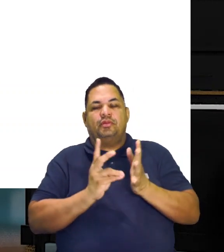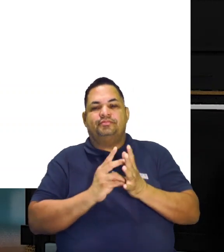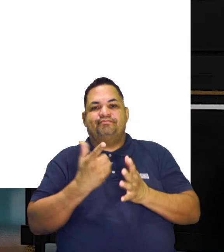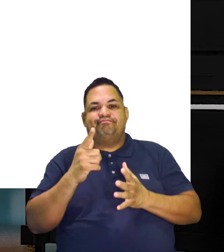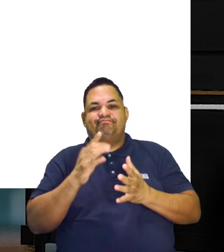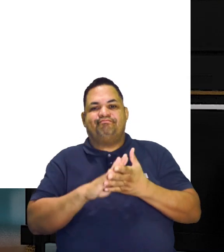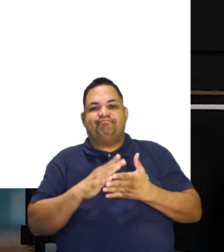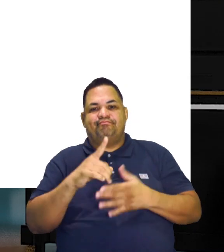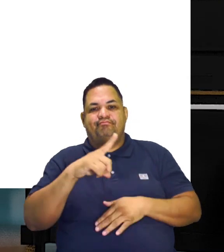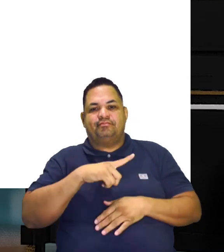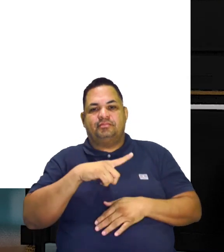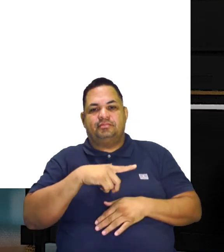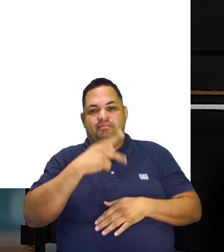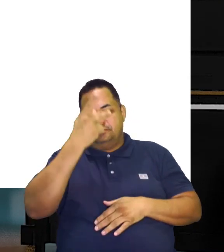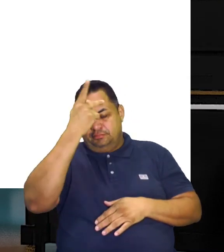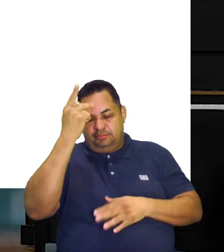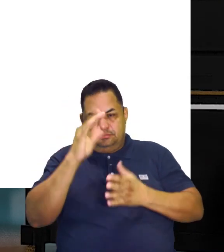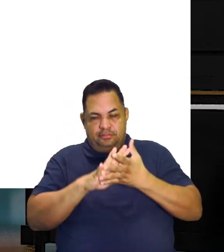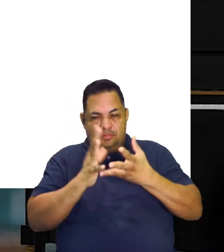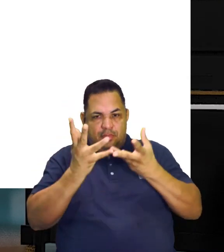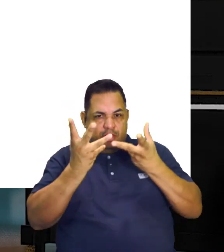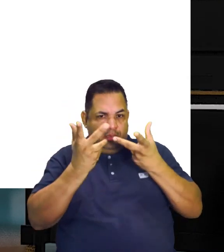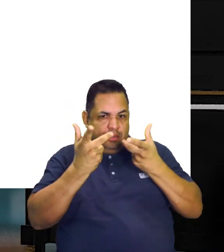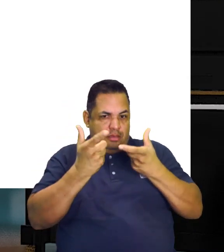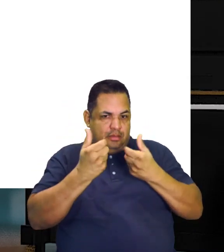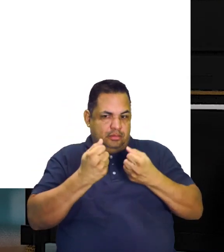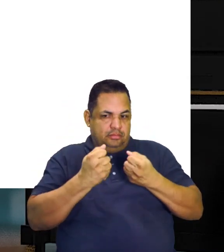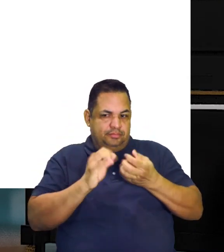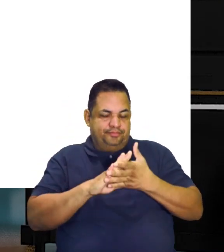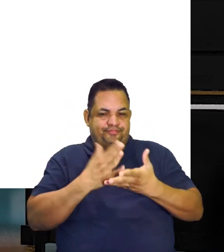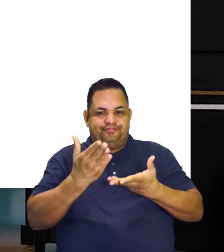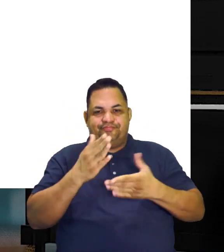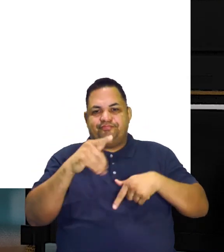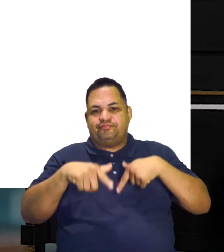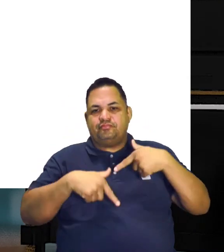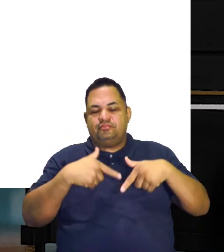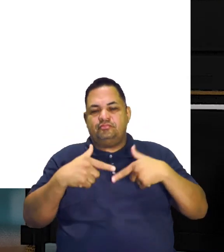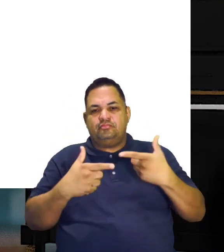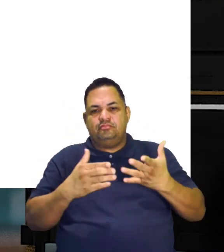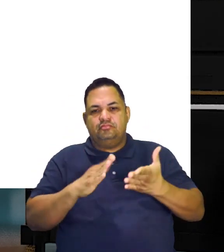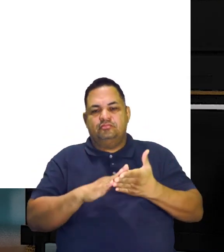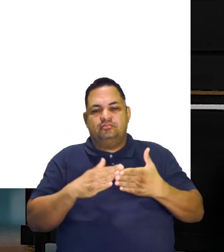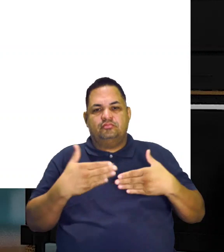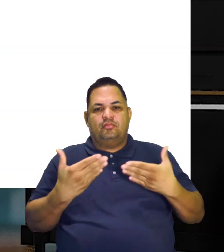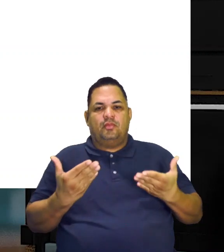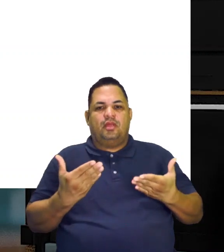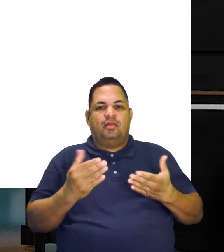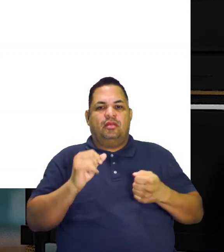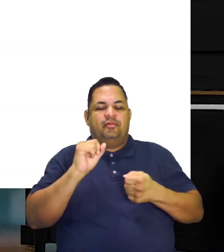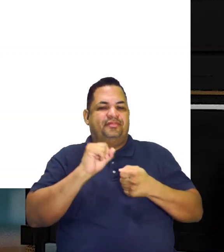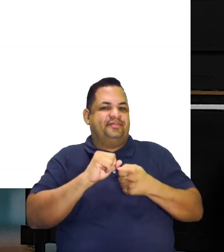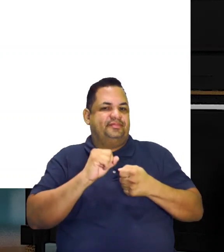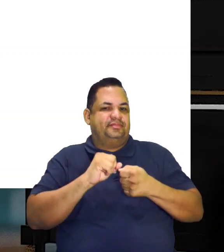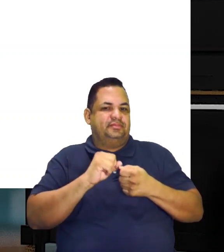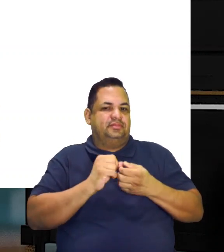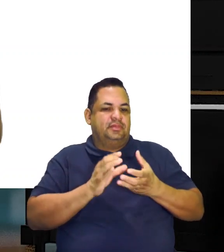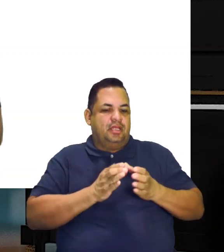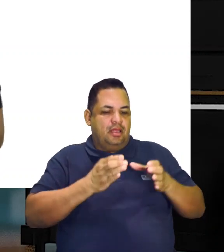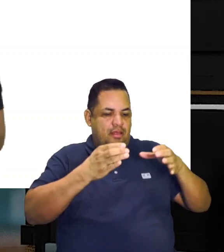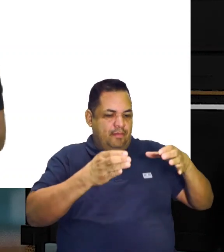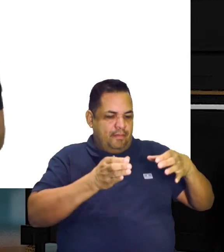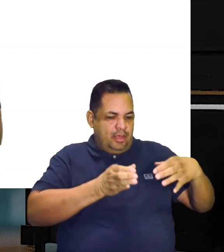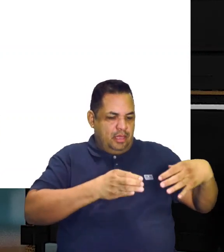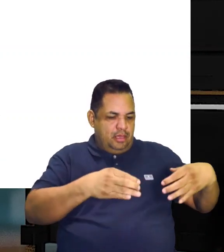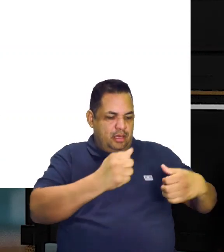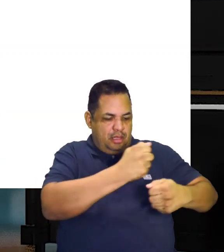pessoas que têm mais habilidades que outras, como as mulheres indígenas têm habilidades na confecção ali das panelas de